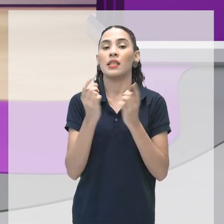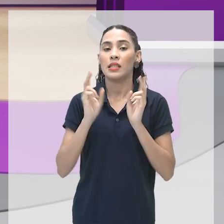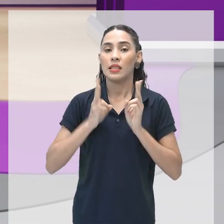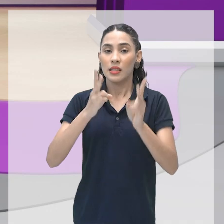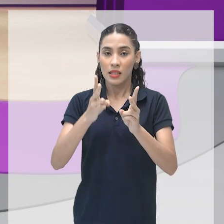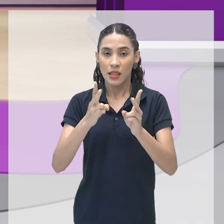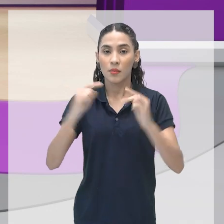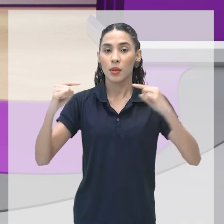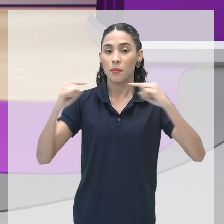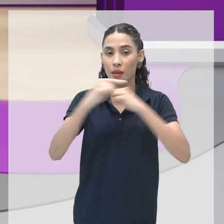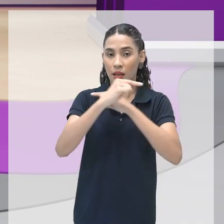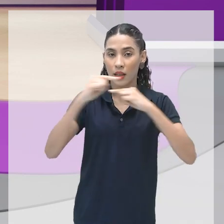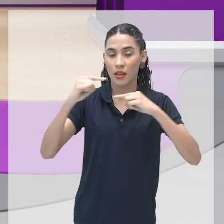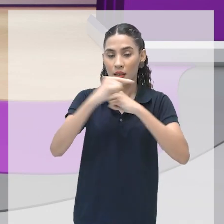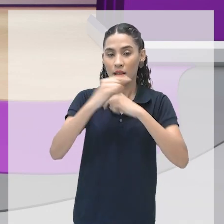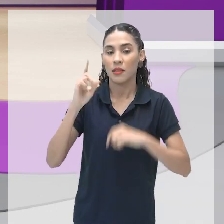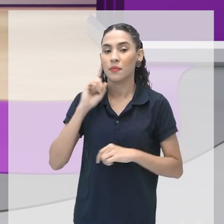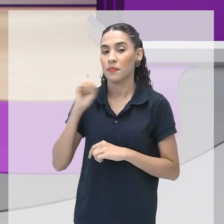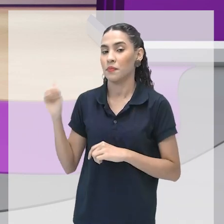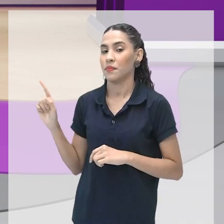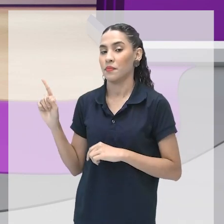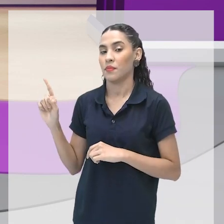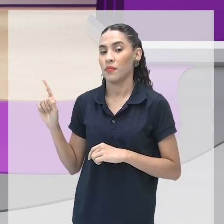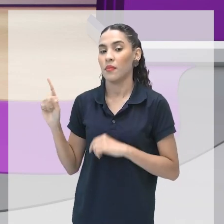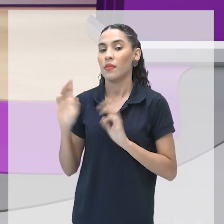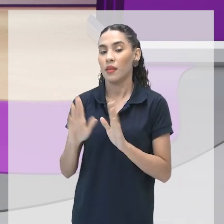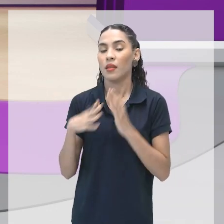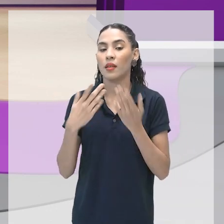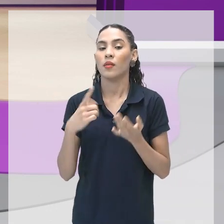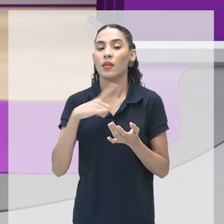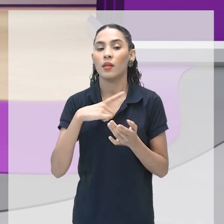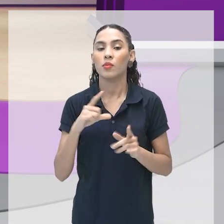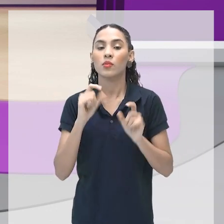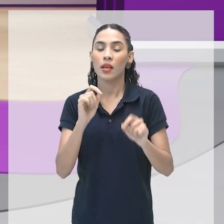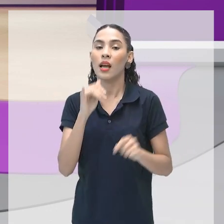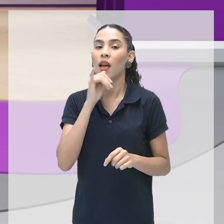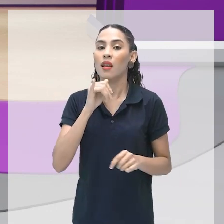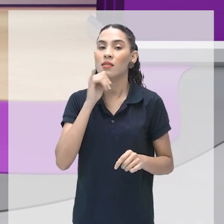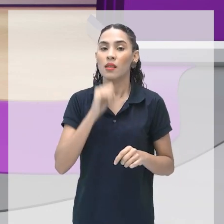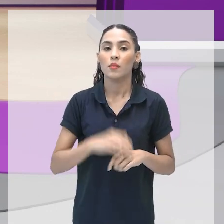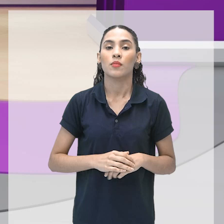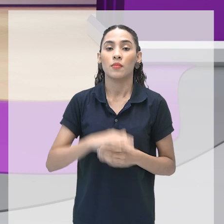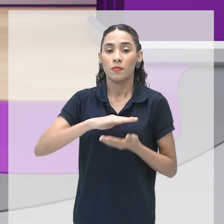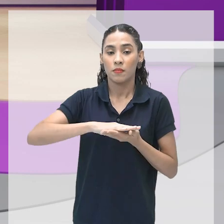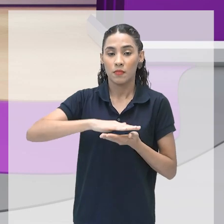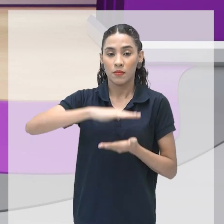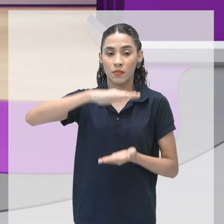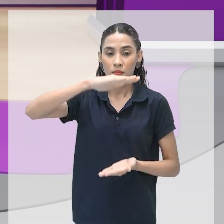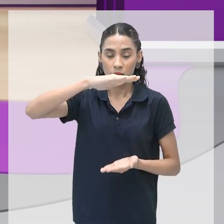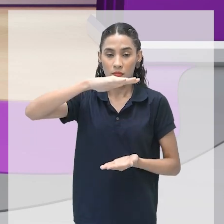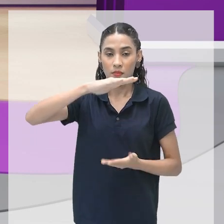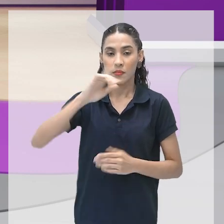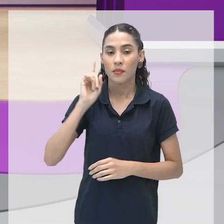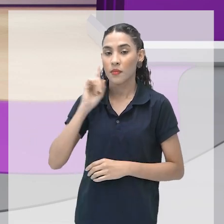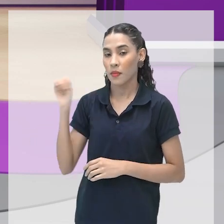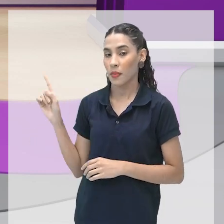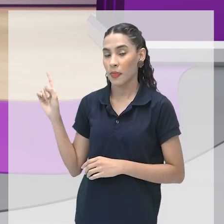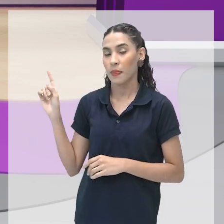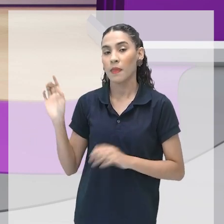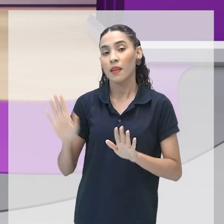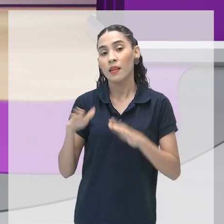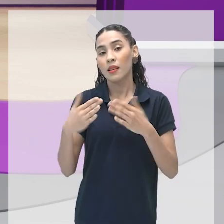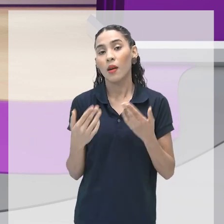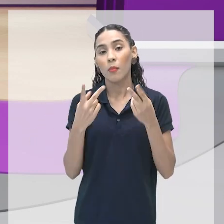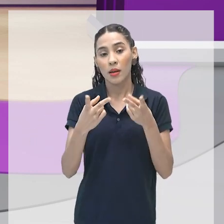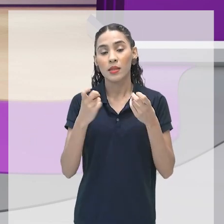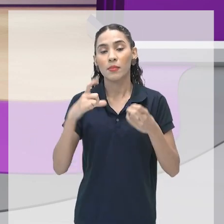uma à outra, né? E aí, dessa forma, nós temos aqui um exemplo de prisma, tá bom? Então, vejam que a gente vai